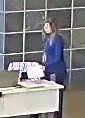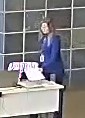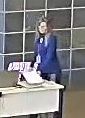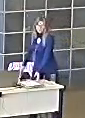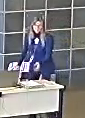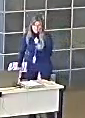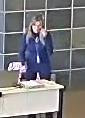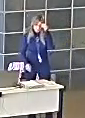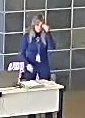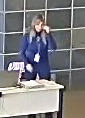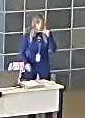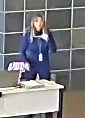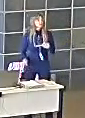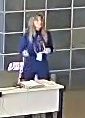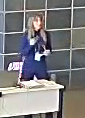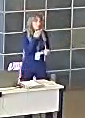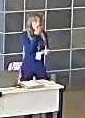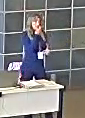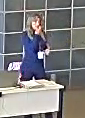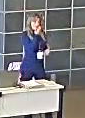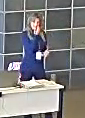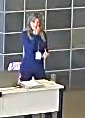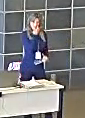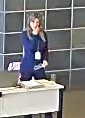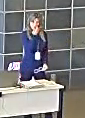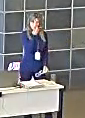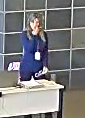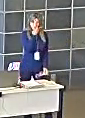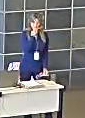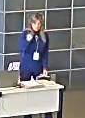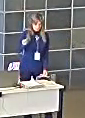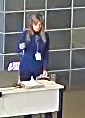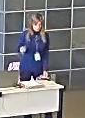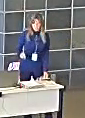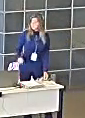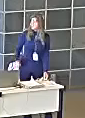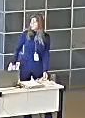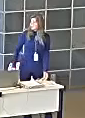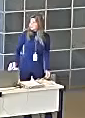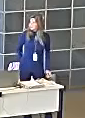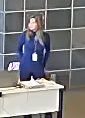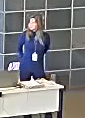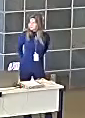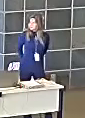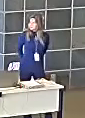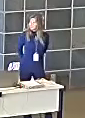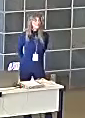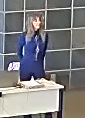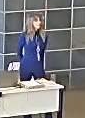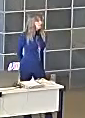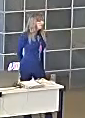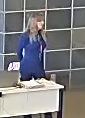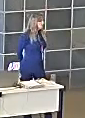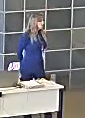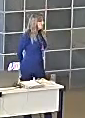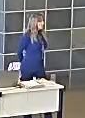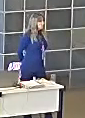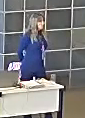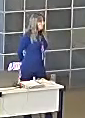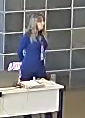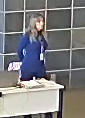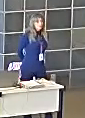Betão que conseguiu isso pra gente aqui dentro da casa porque nós batemos na porta de inúmeros deputados e não vieram nos